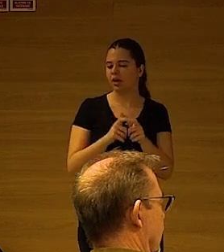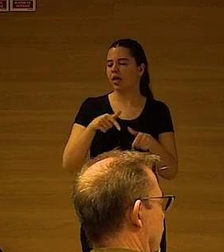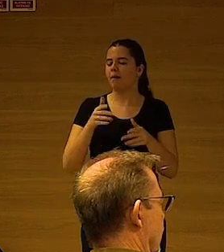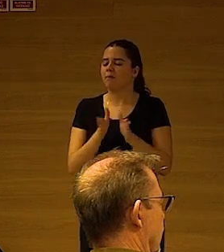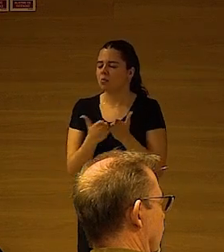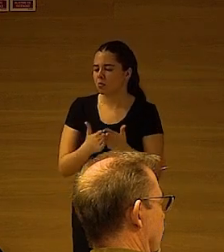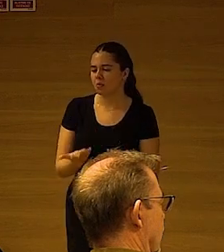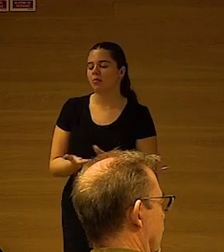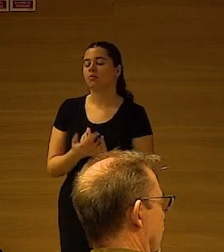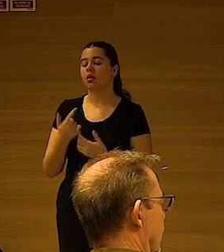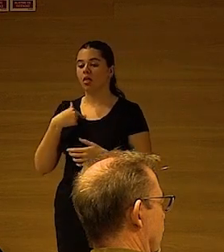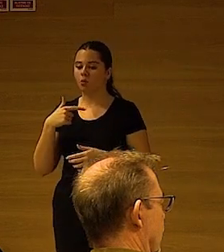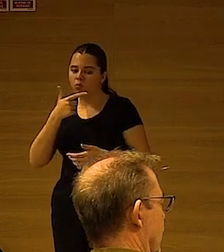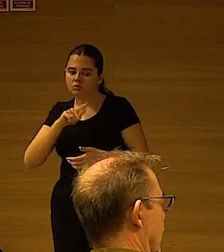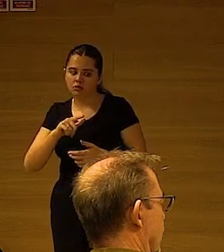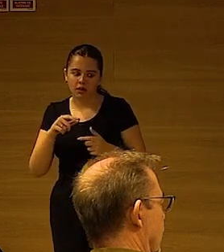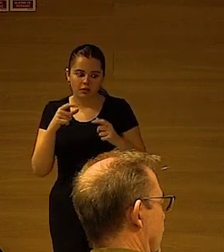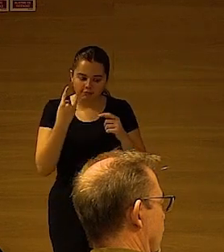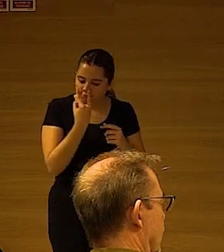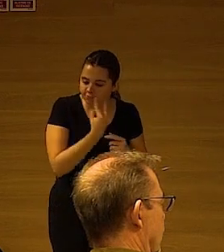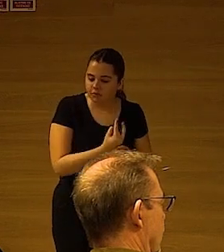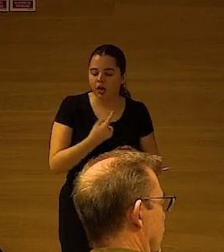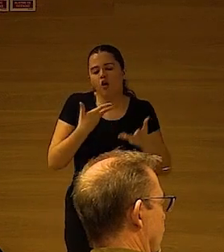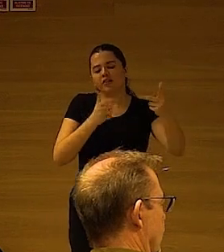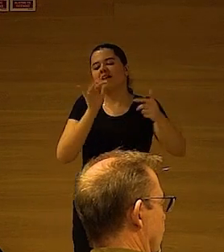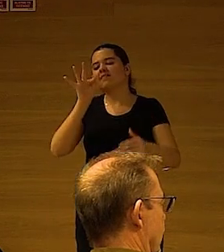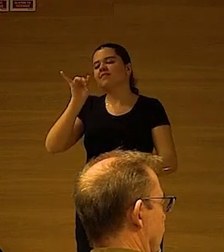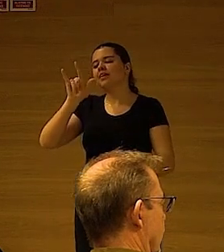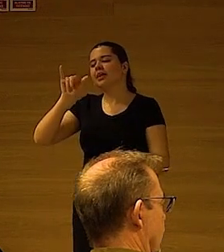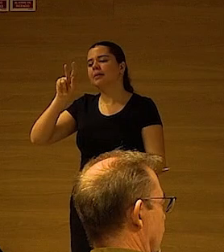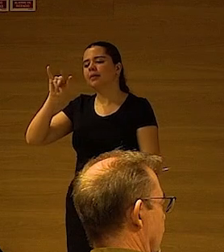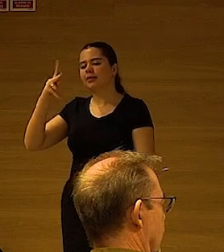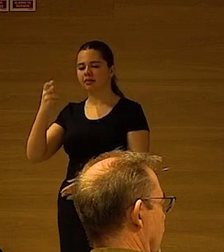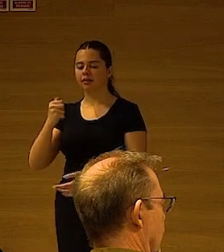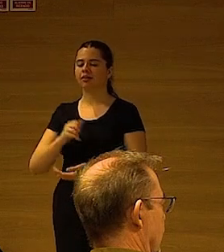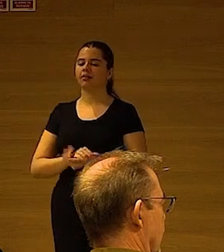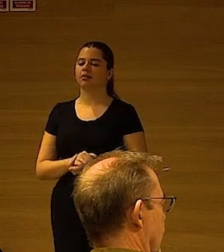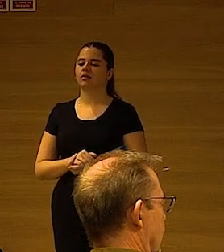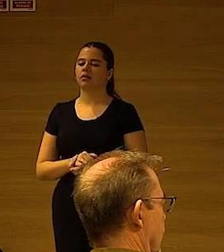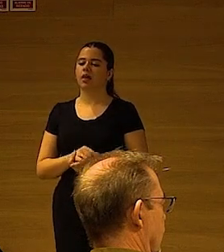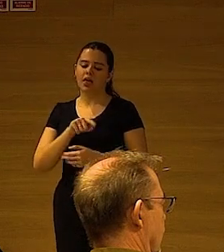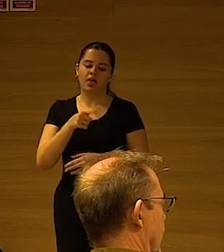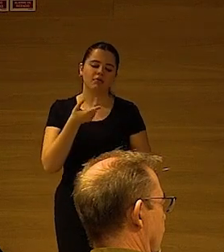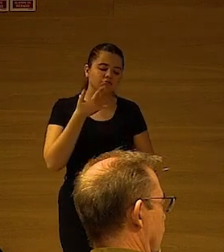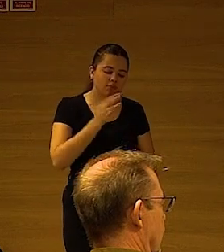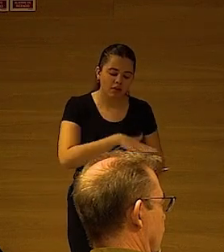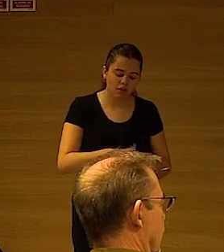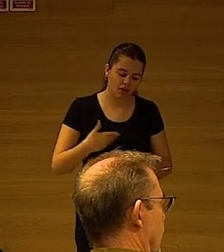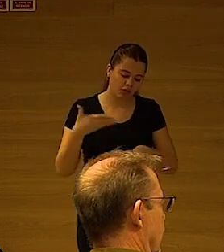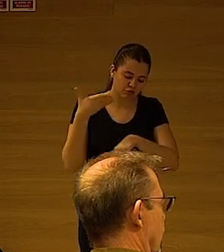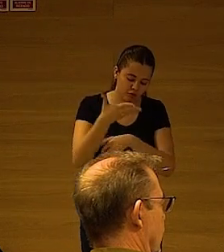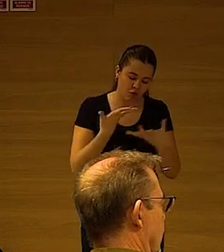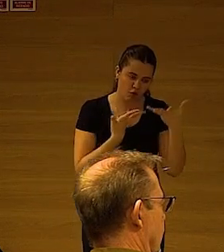me fascina. Foi uma ocasião, eu fui convidado para ir na Flipinha, né, que é a Flip para os pequenos,